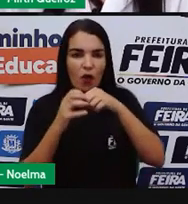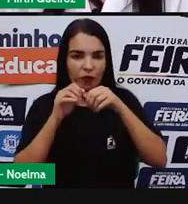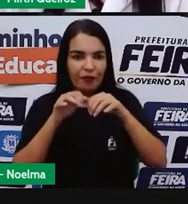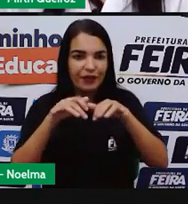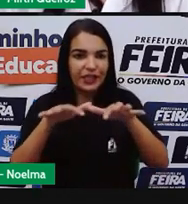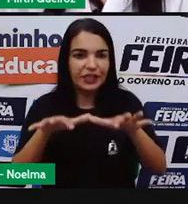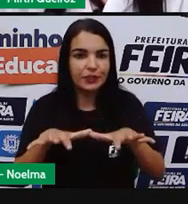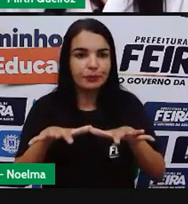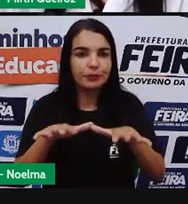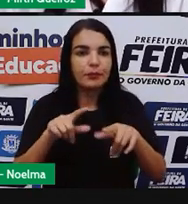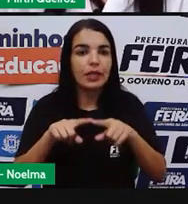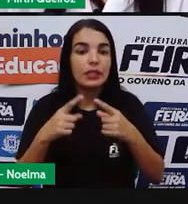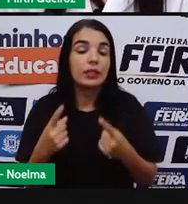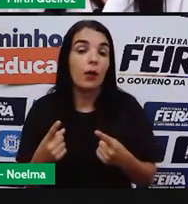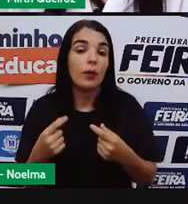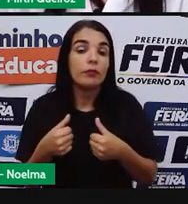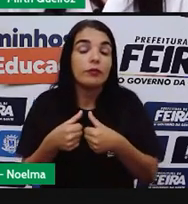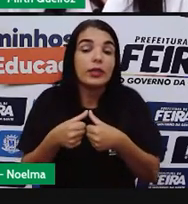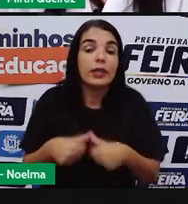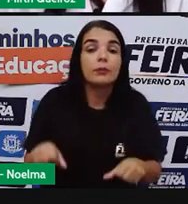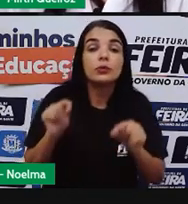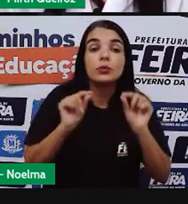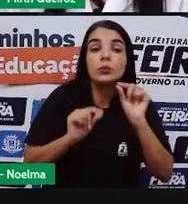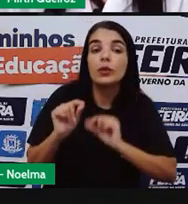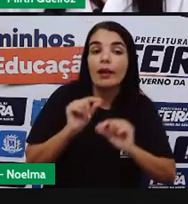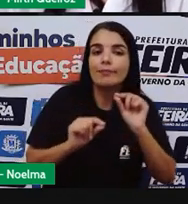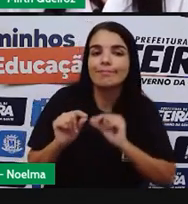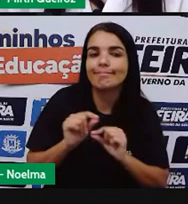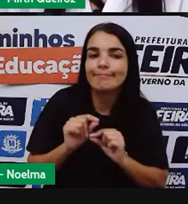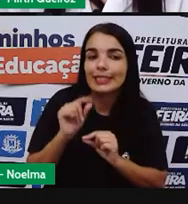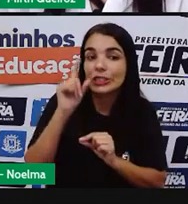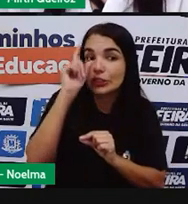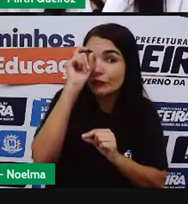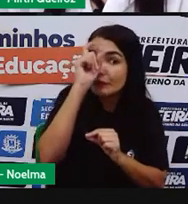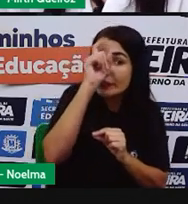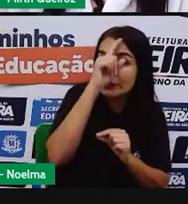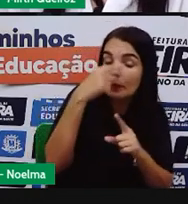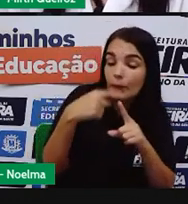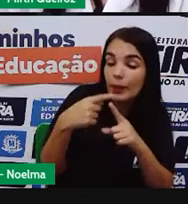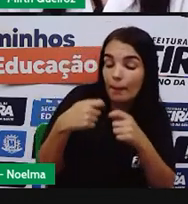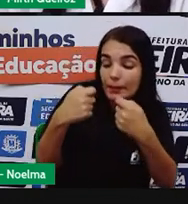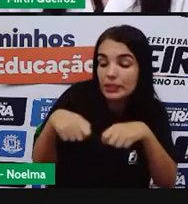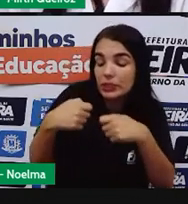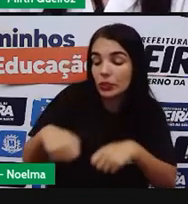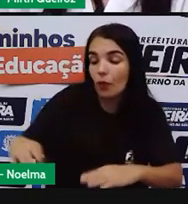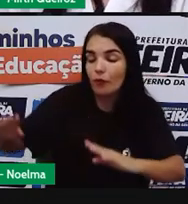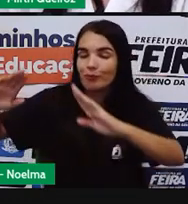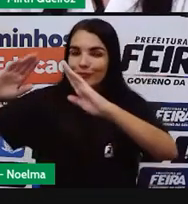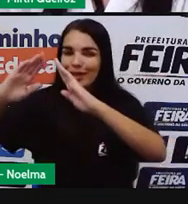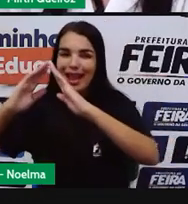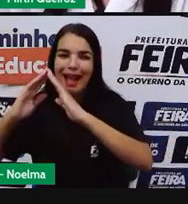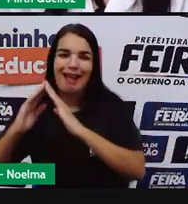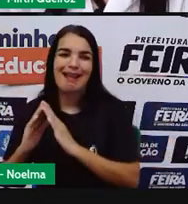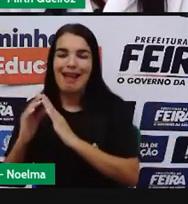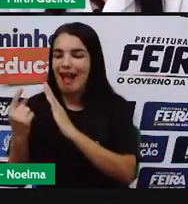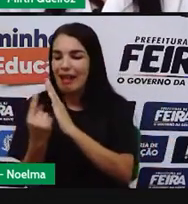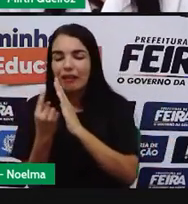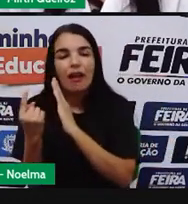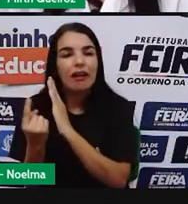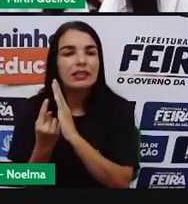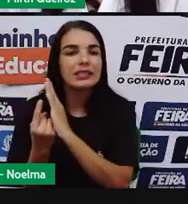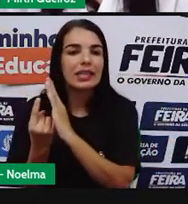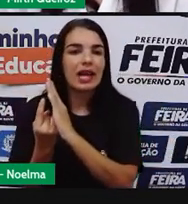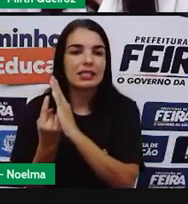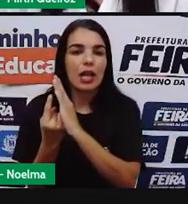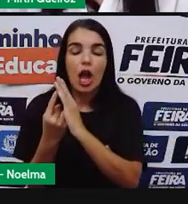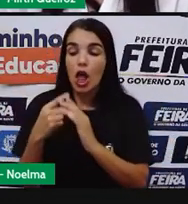pandemia, nós passamos por uma situação muito difícil, que foi de vocês estarem em casa sem aula e a gente sem